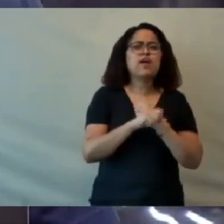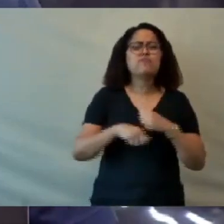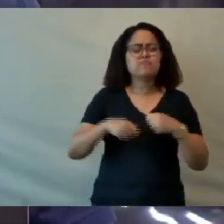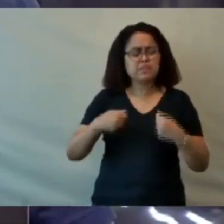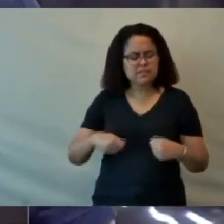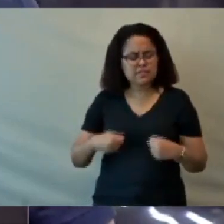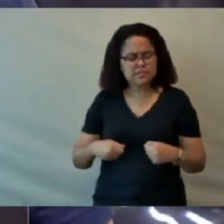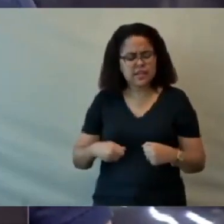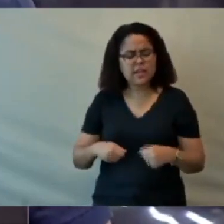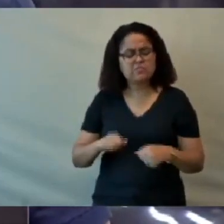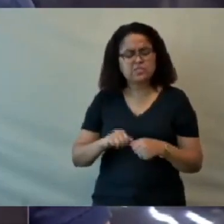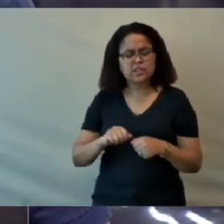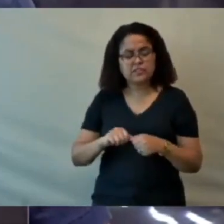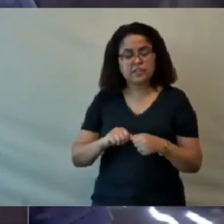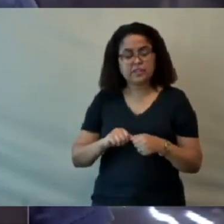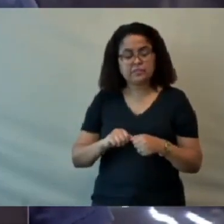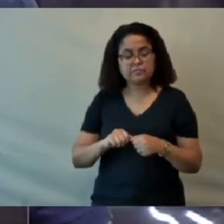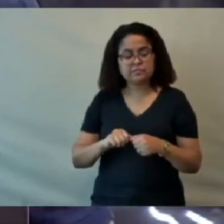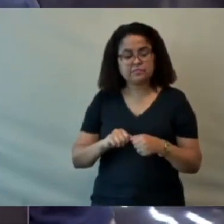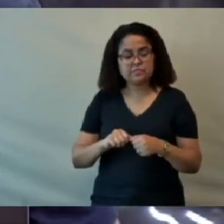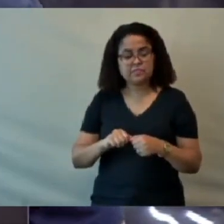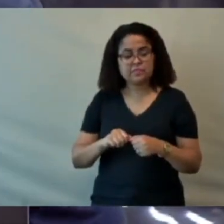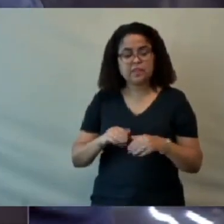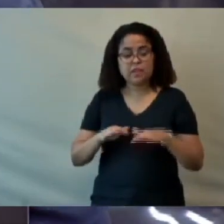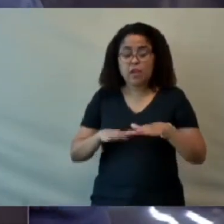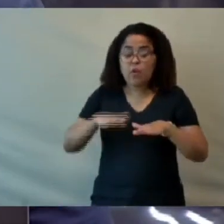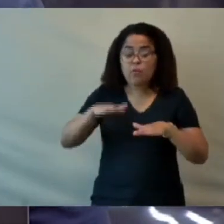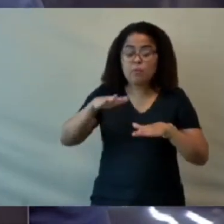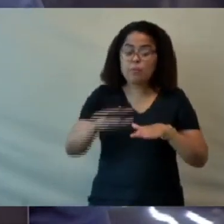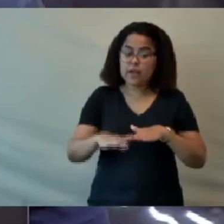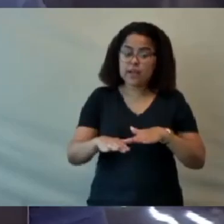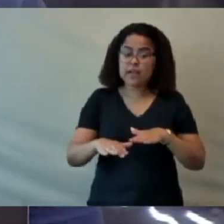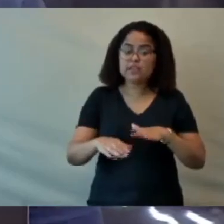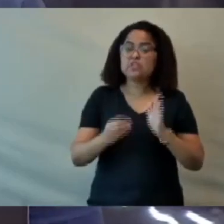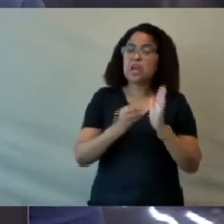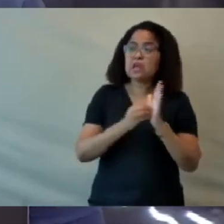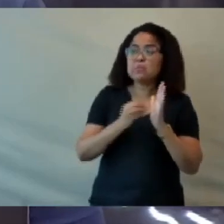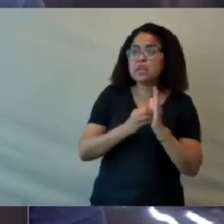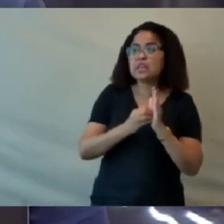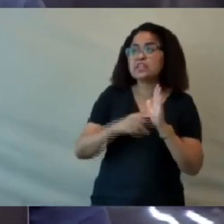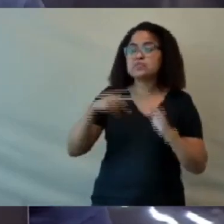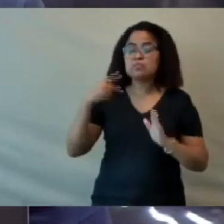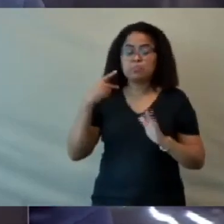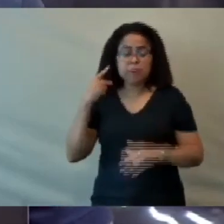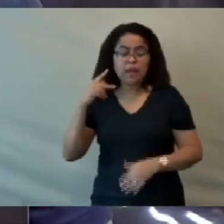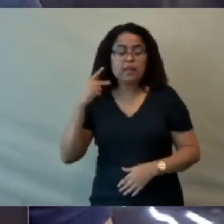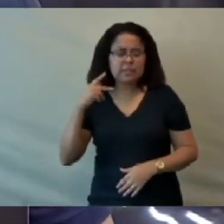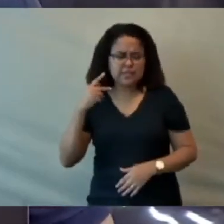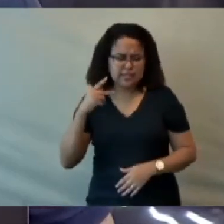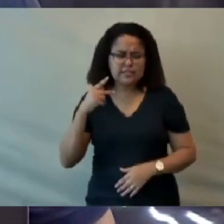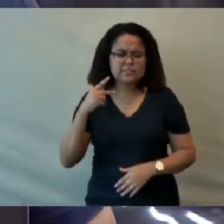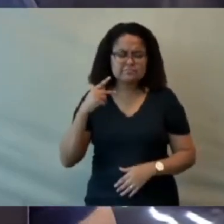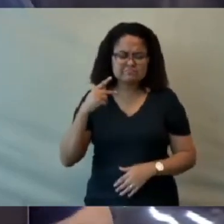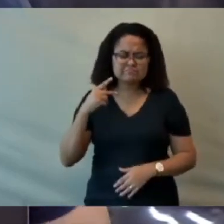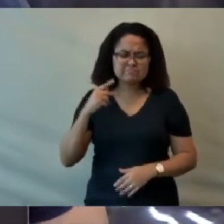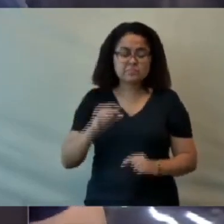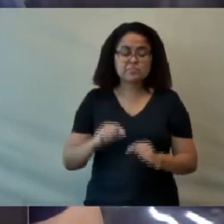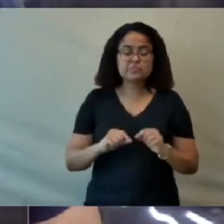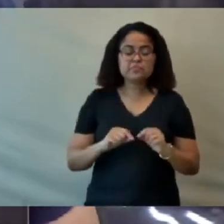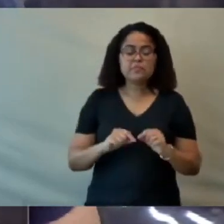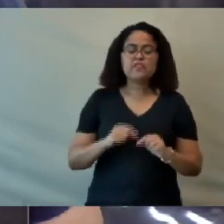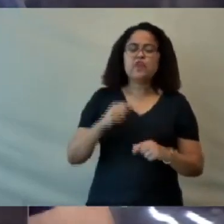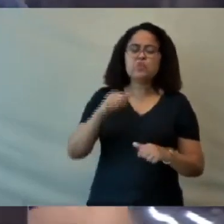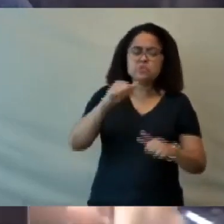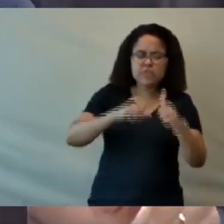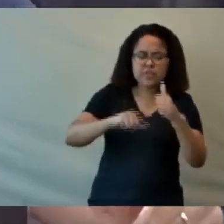já deu que foi a possibilidade das emendas parlamentares vamos lutar aqui também vamos verificar as duas dois projetos de